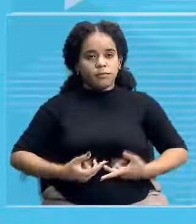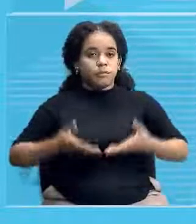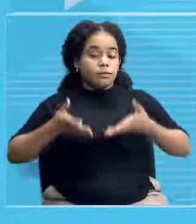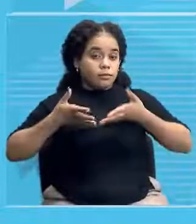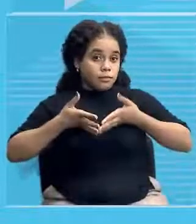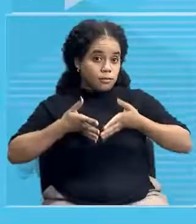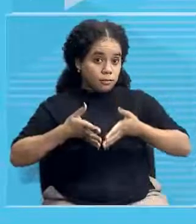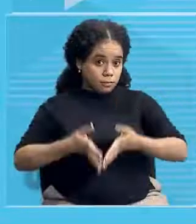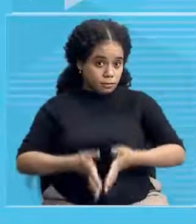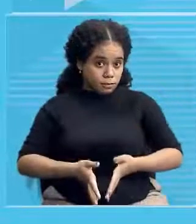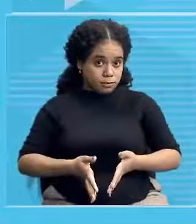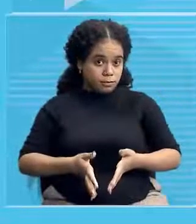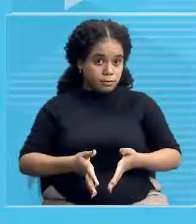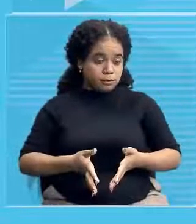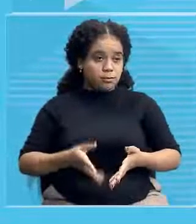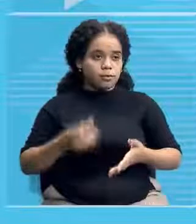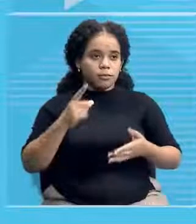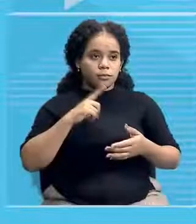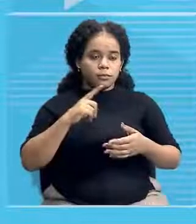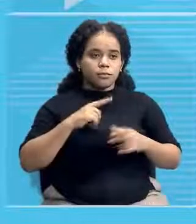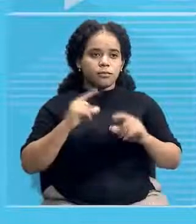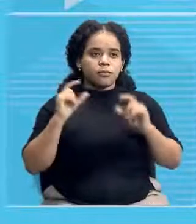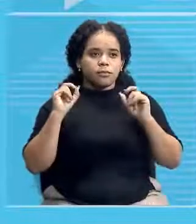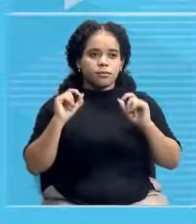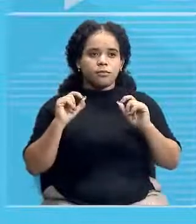nasceu com uma